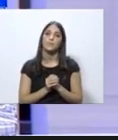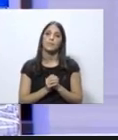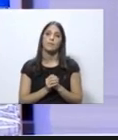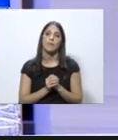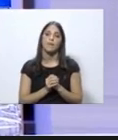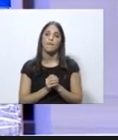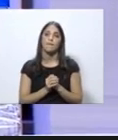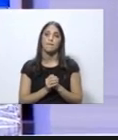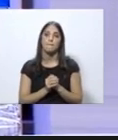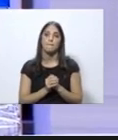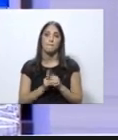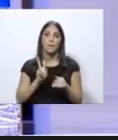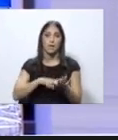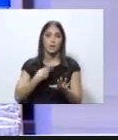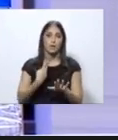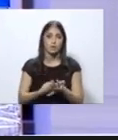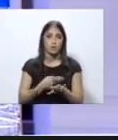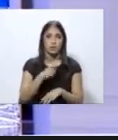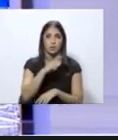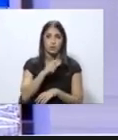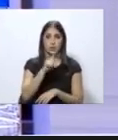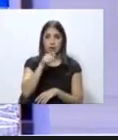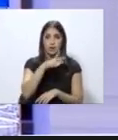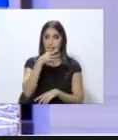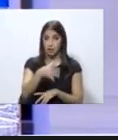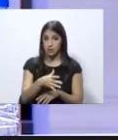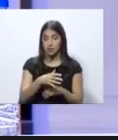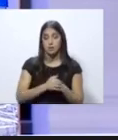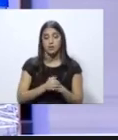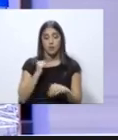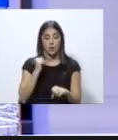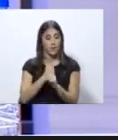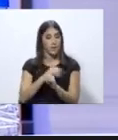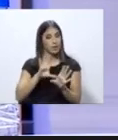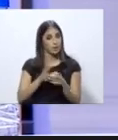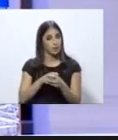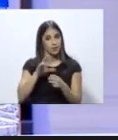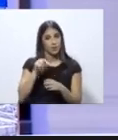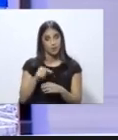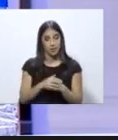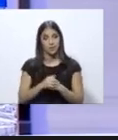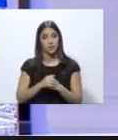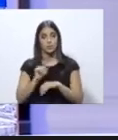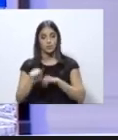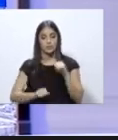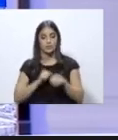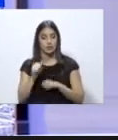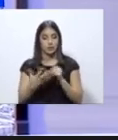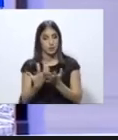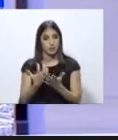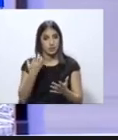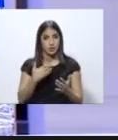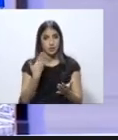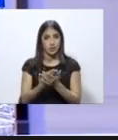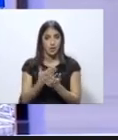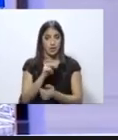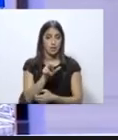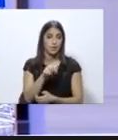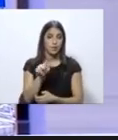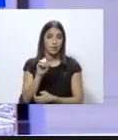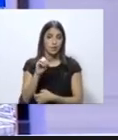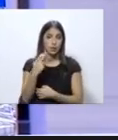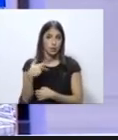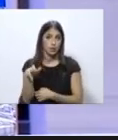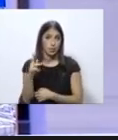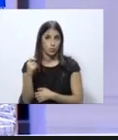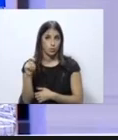E reforçando o que disse o Zé, com um trabalho de equipa. Os ciclistas que mais brilharam foram, evidentemente, o Amaro Antunes, que conquistou